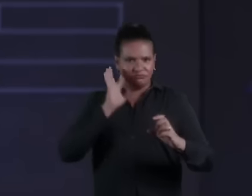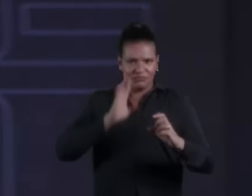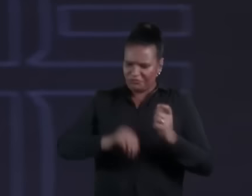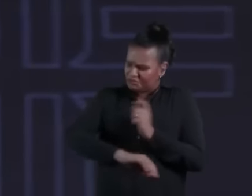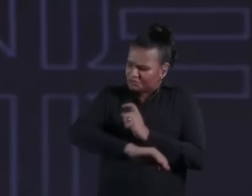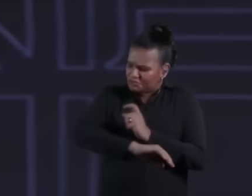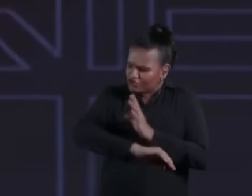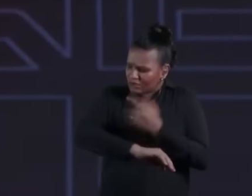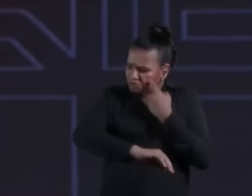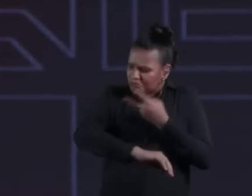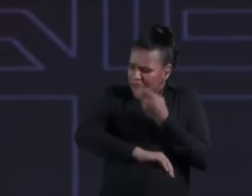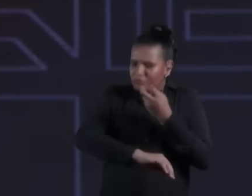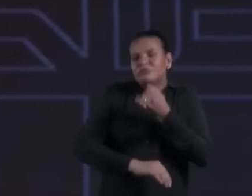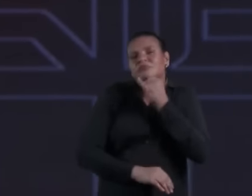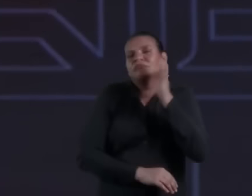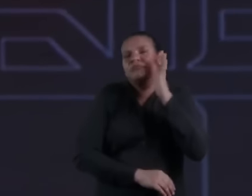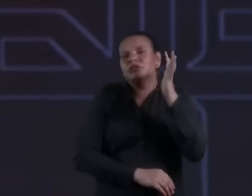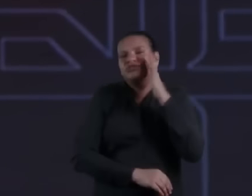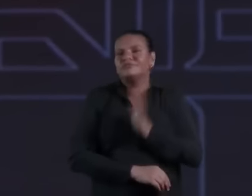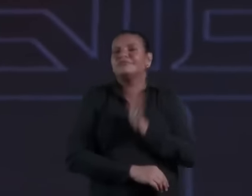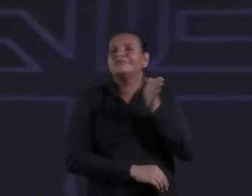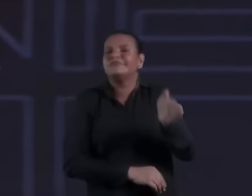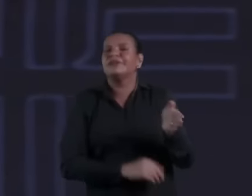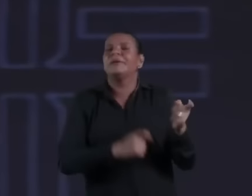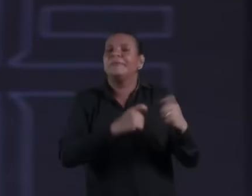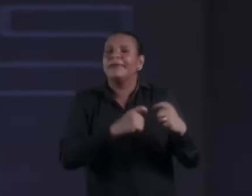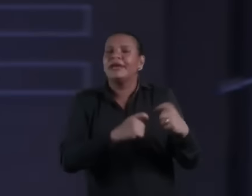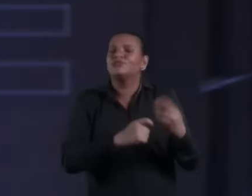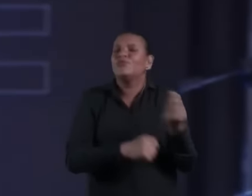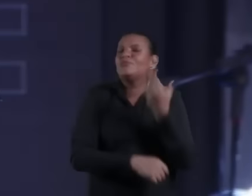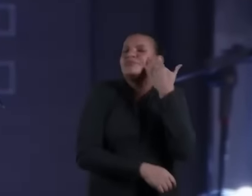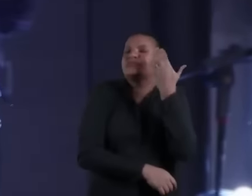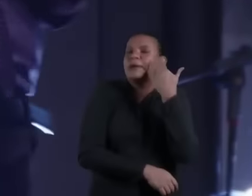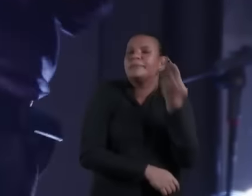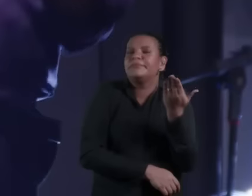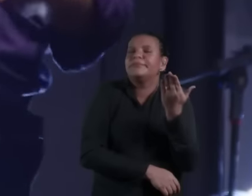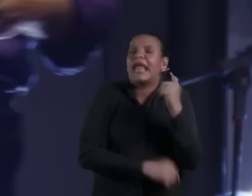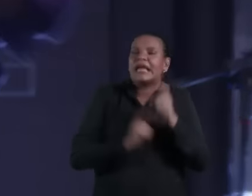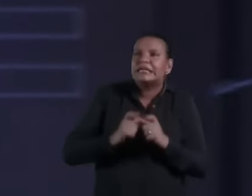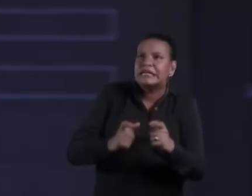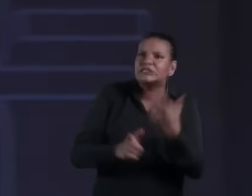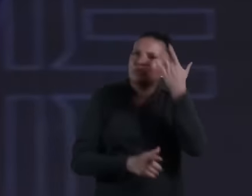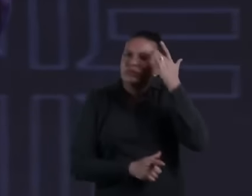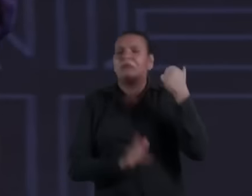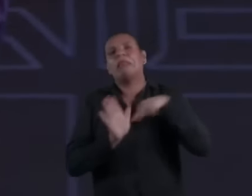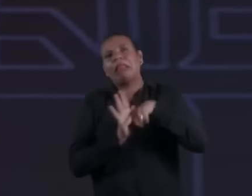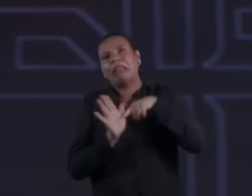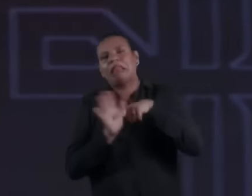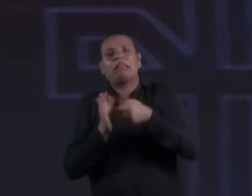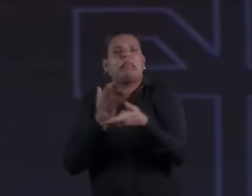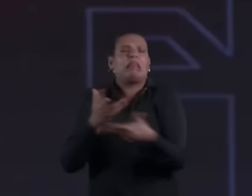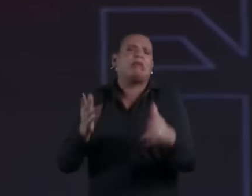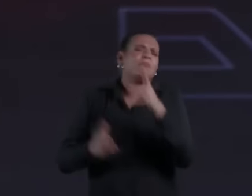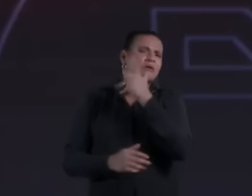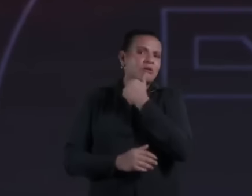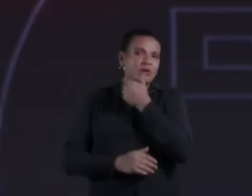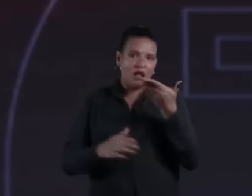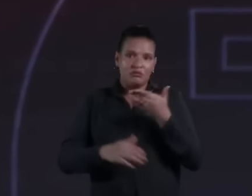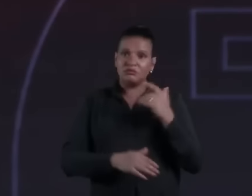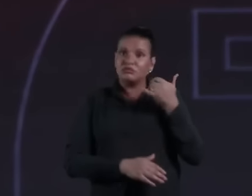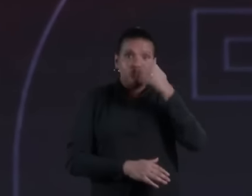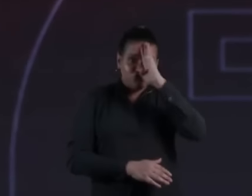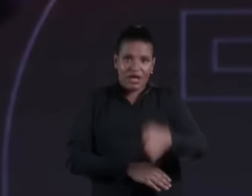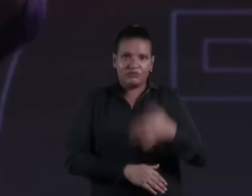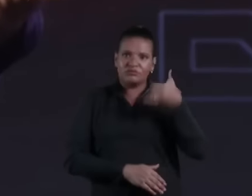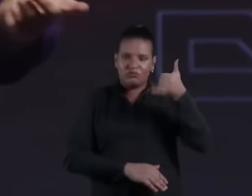qu Já pensou você vai no seu médico né no seu médico de de pele Como é que chama dermatologista